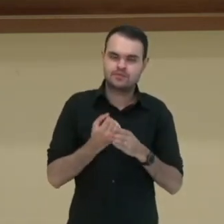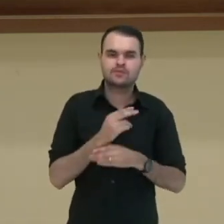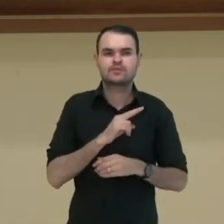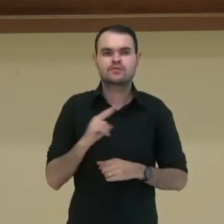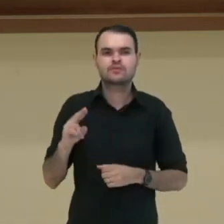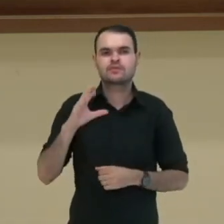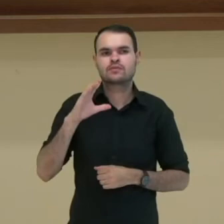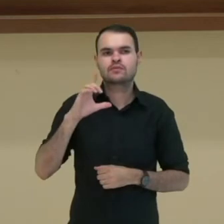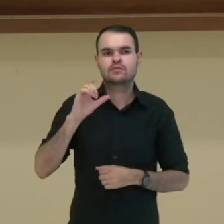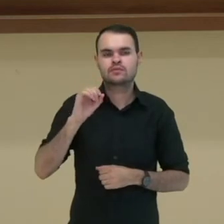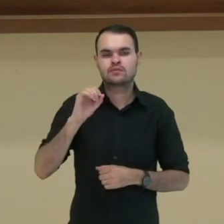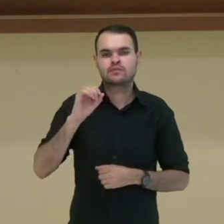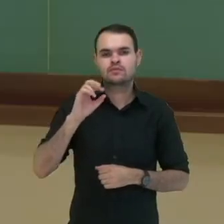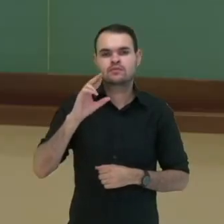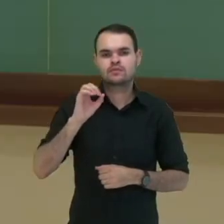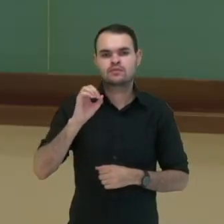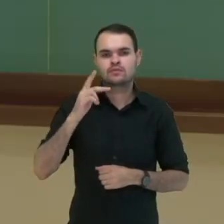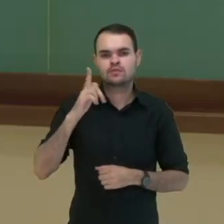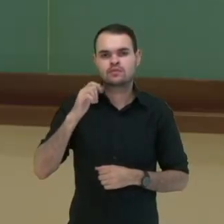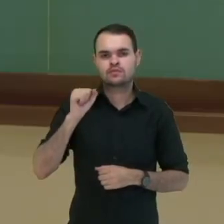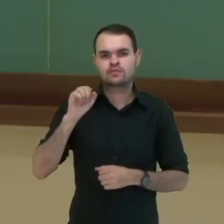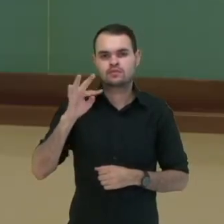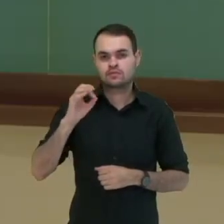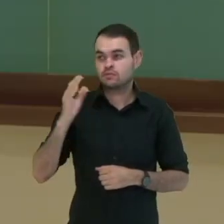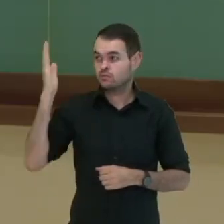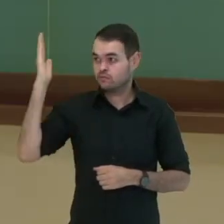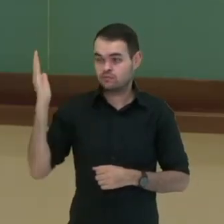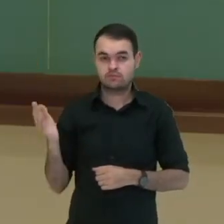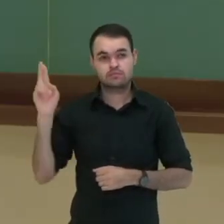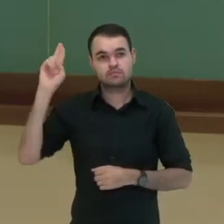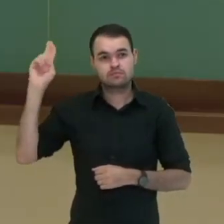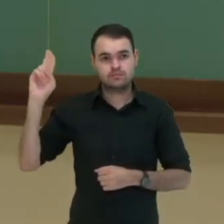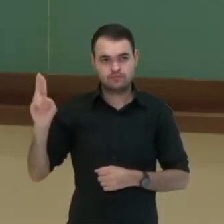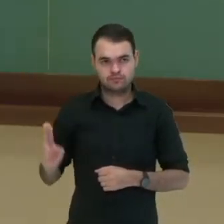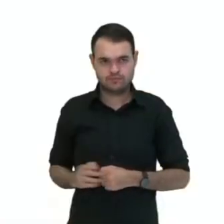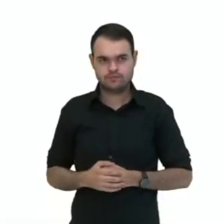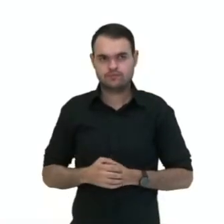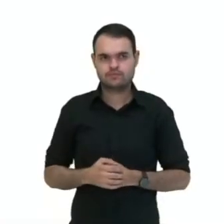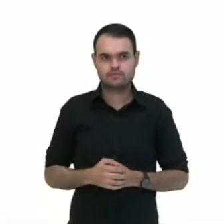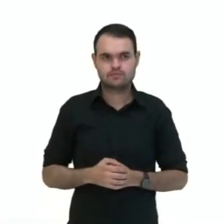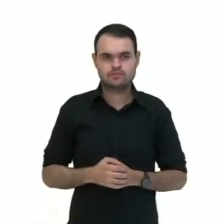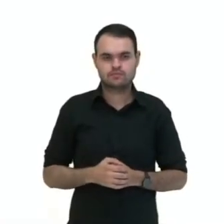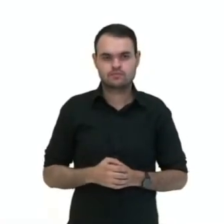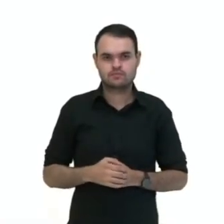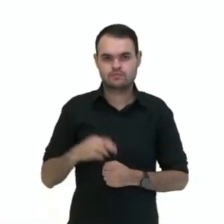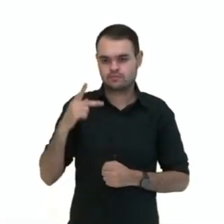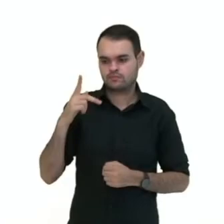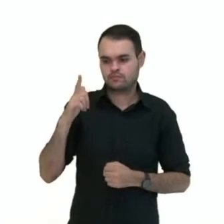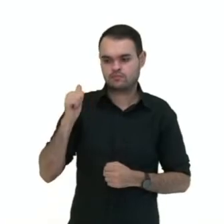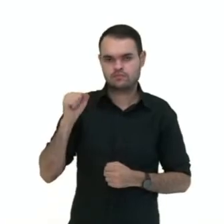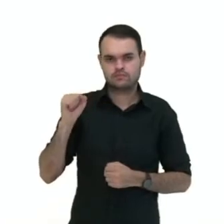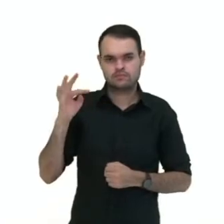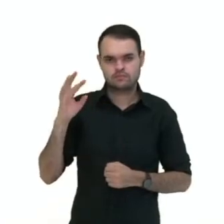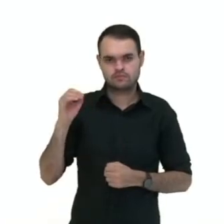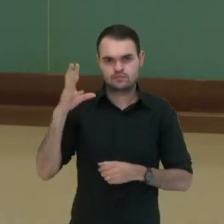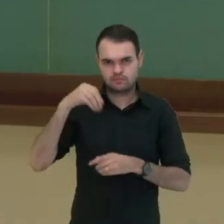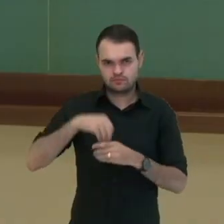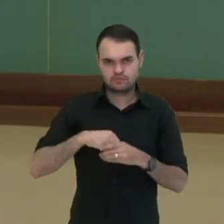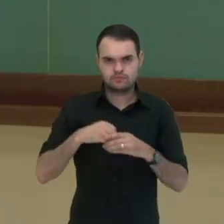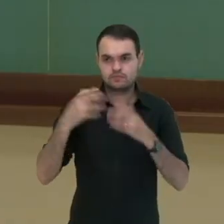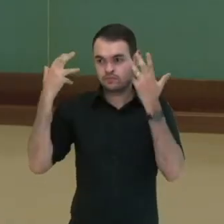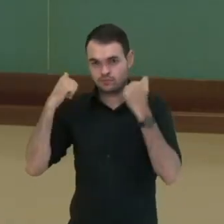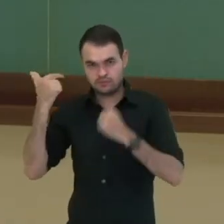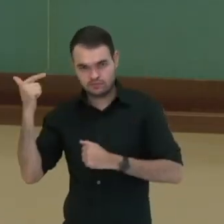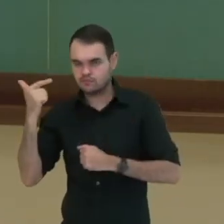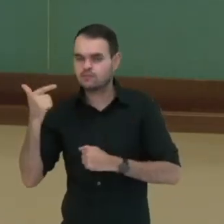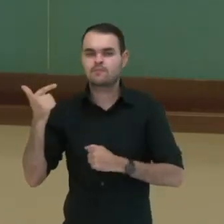cloroplasto. Bora lá, minha gente. Olha eles aqui, ó. Plasto. Numa célula vegetal. Você está vendo ele aqui na célula animal?